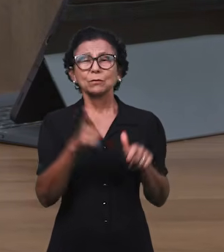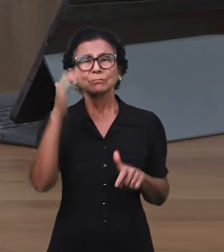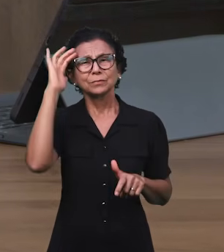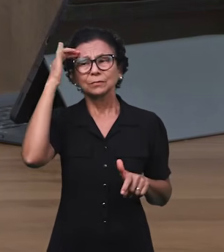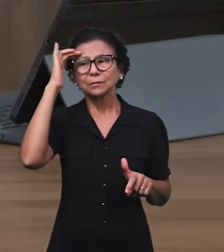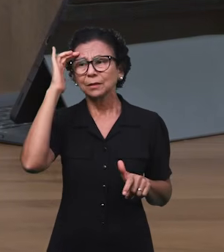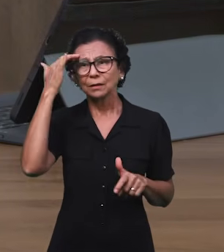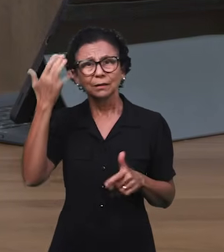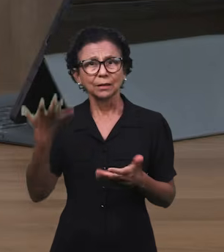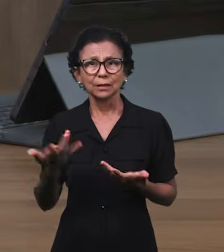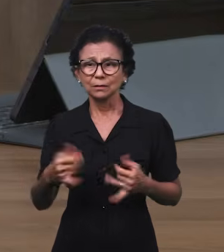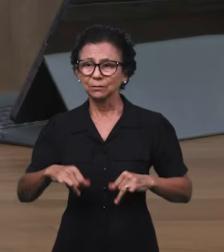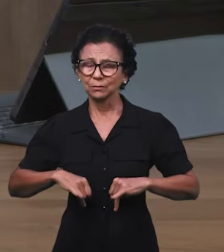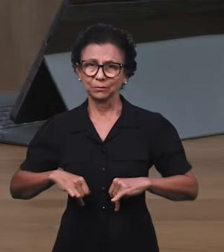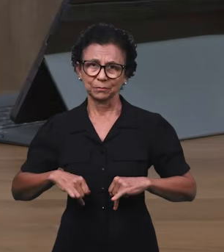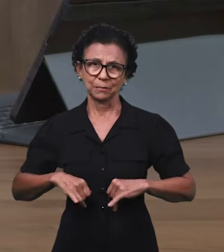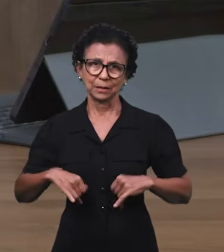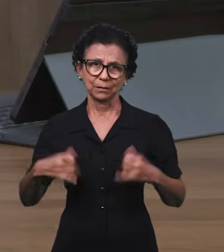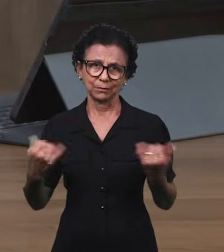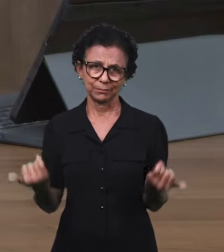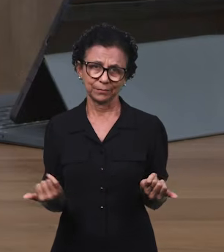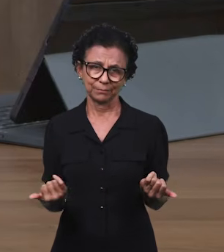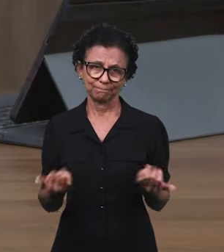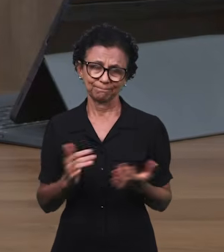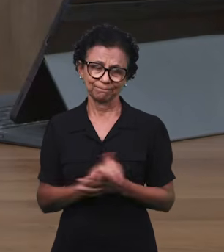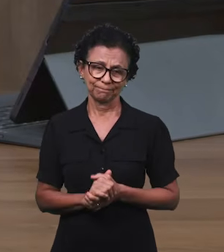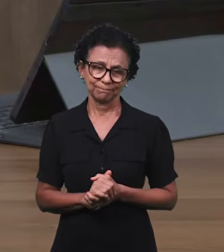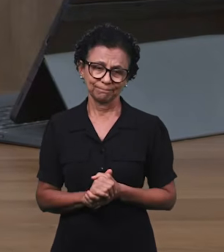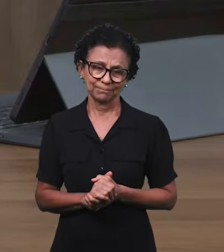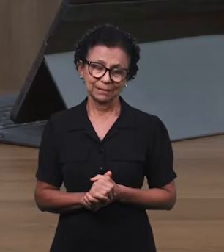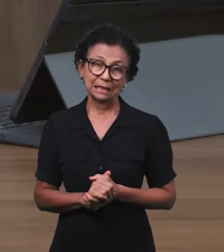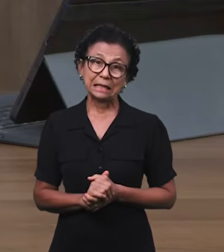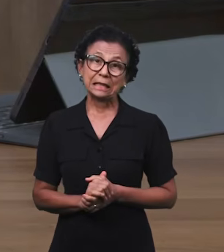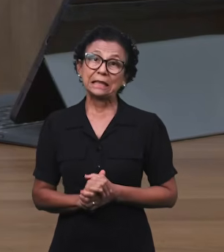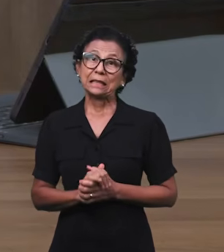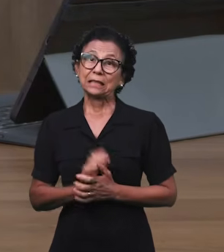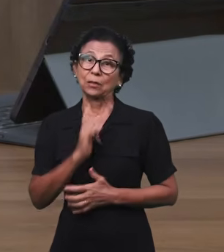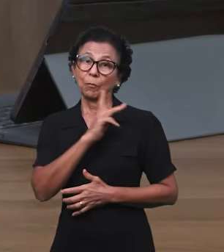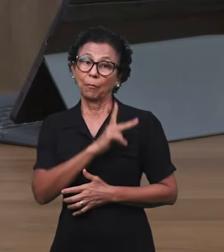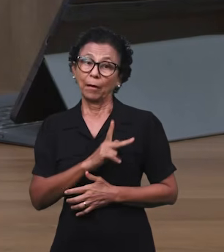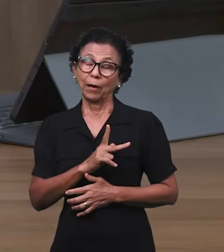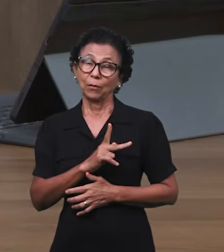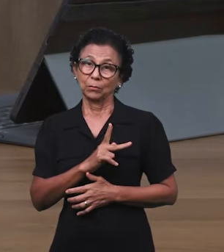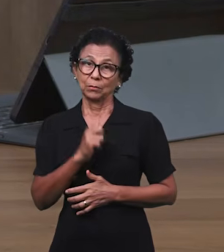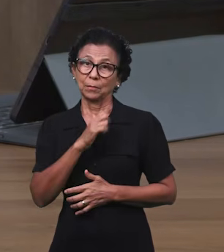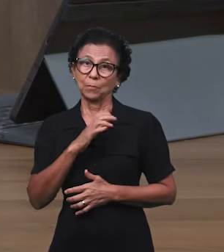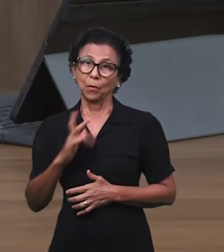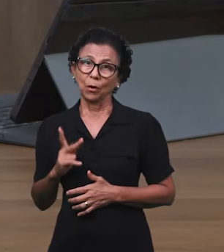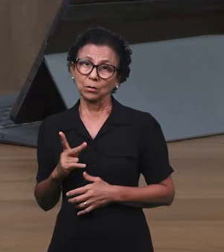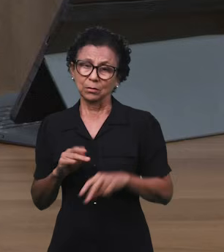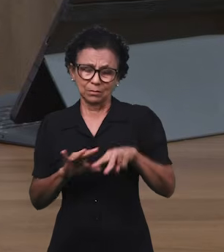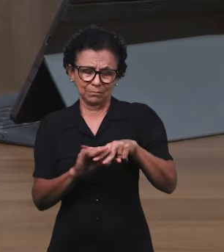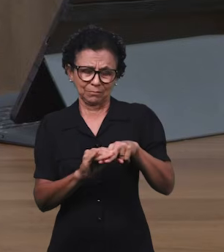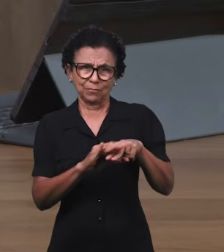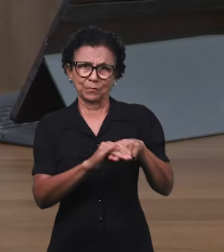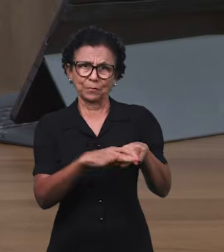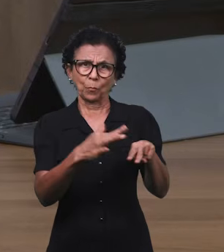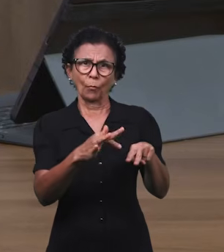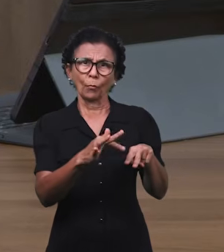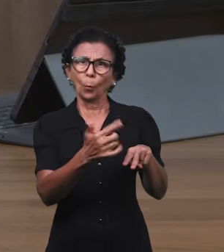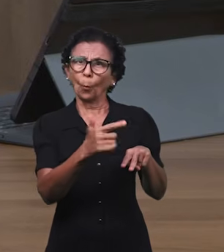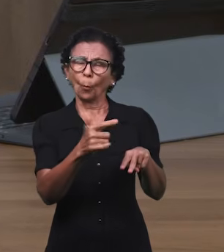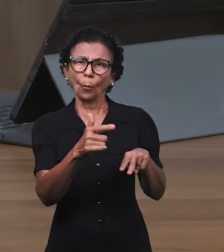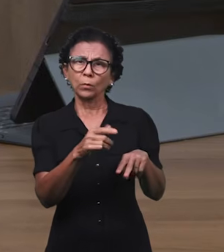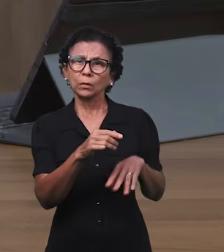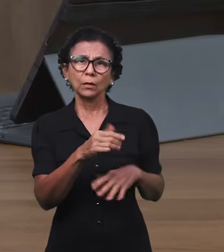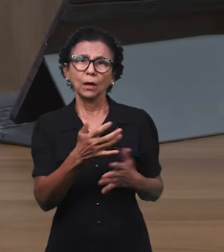o diagnóstico da fibromialgia. Não estamos dizendo aqui que Paulo tinha fibromialgia, mas que o